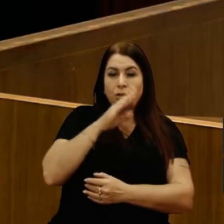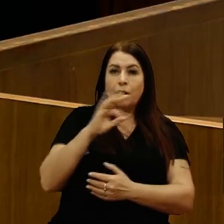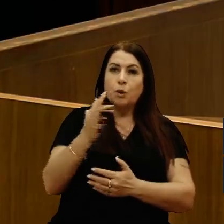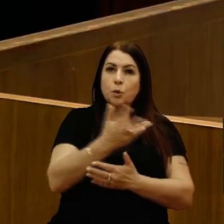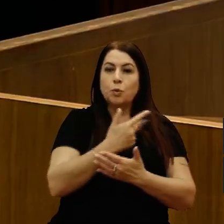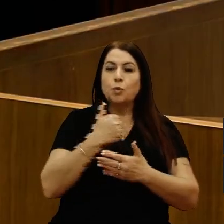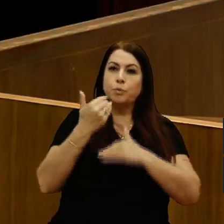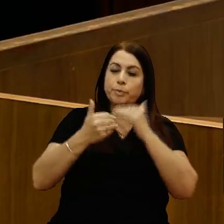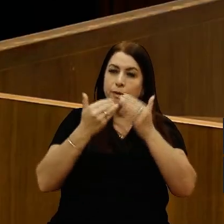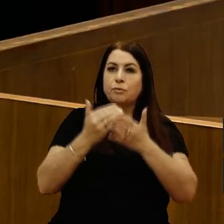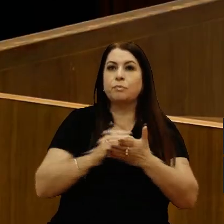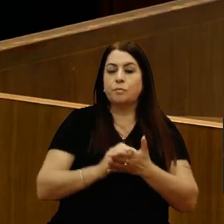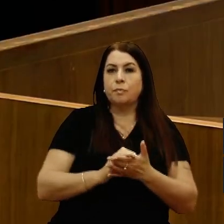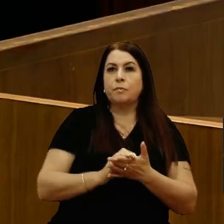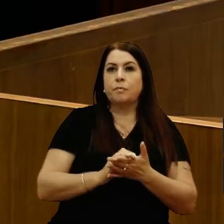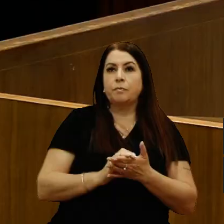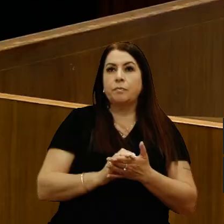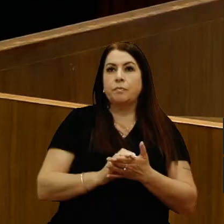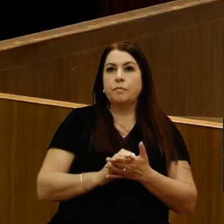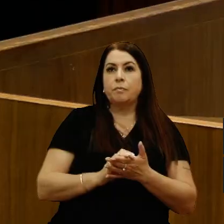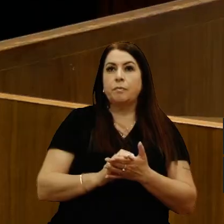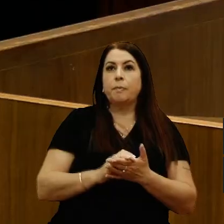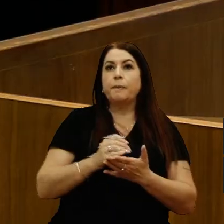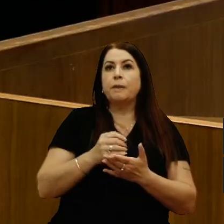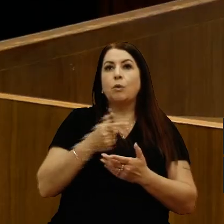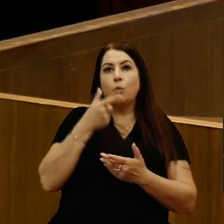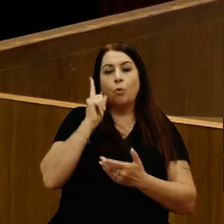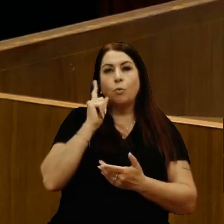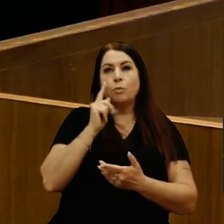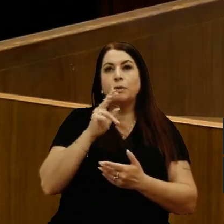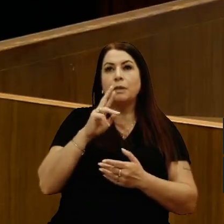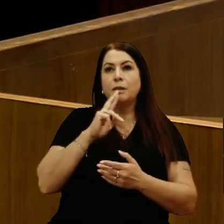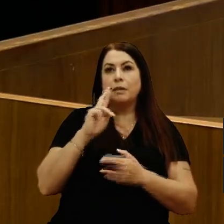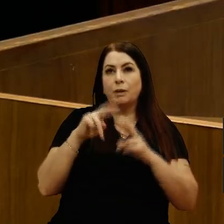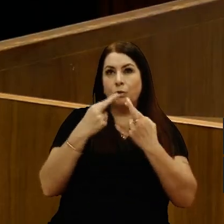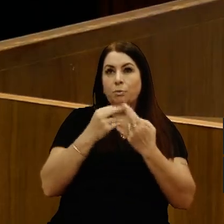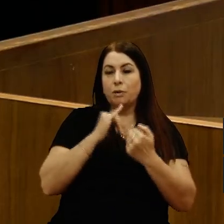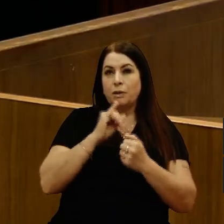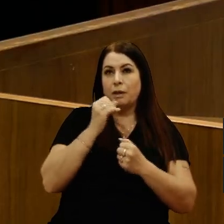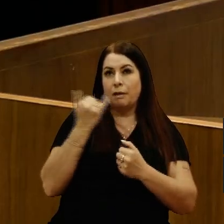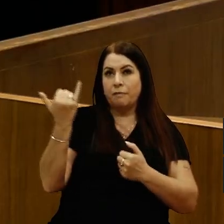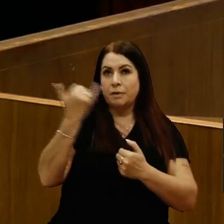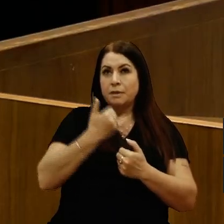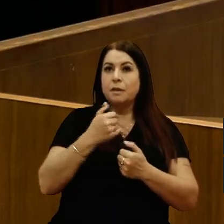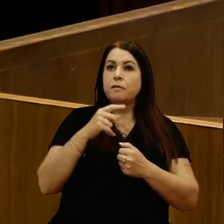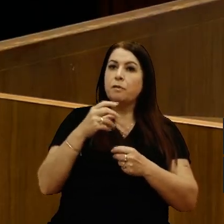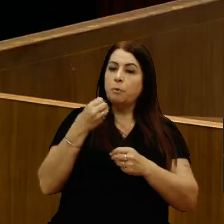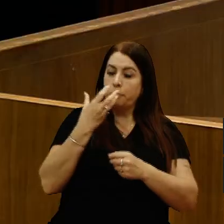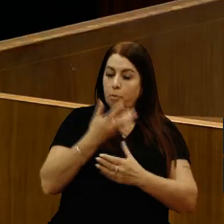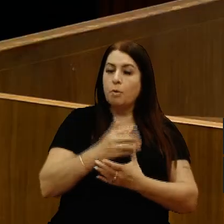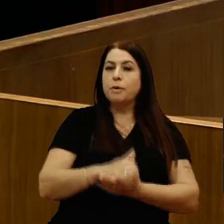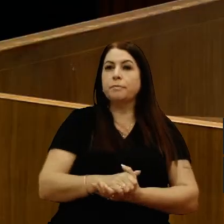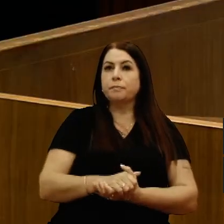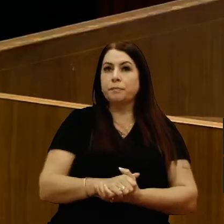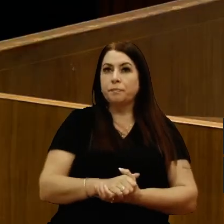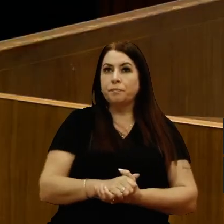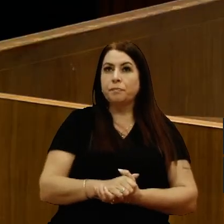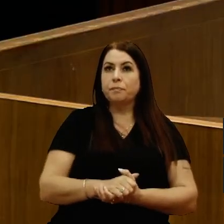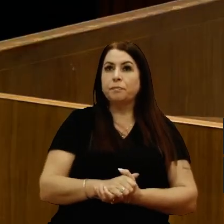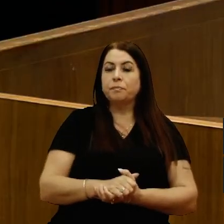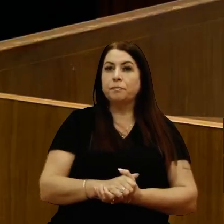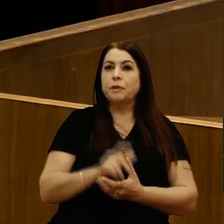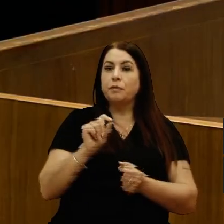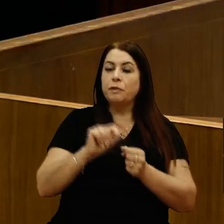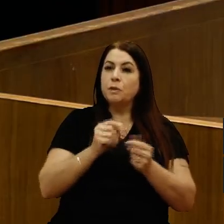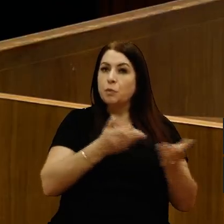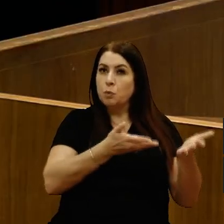os procedimentos. Eu tive relato à noite dessa reunião e foi muito produtiva. E eu quero fazer um